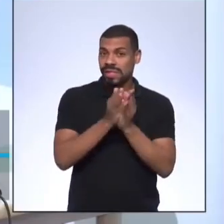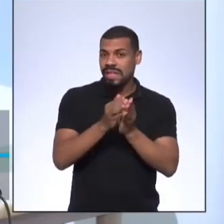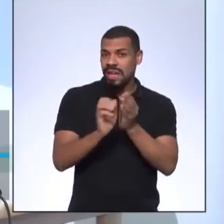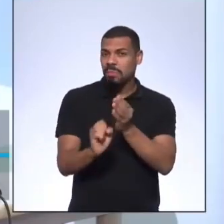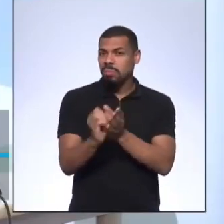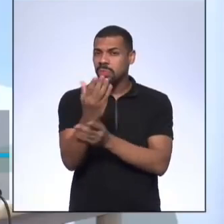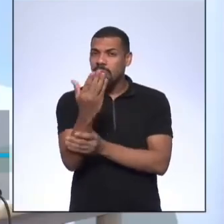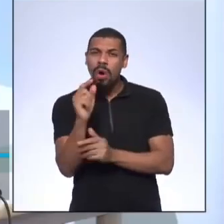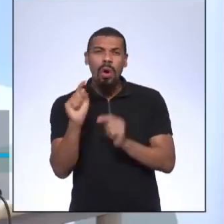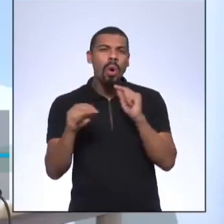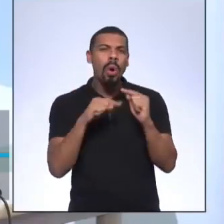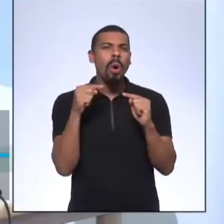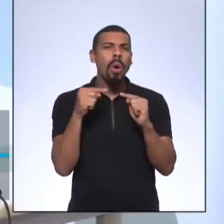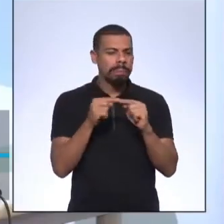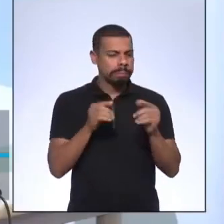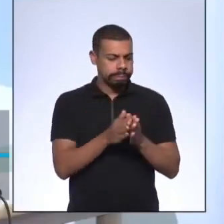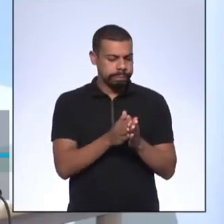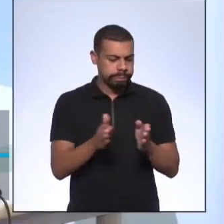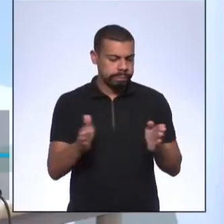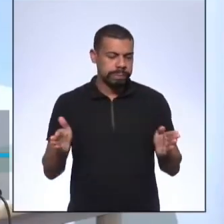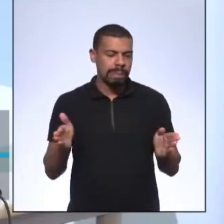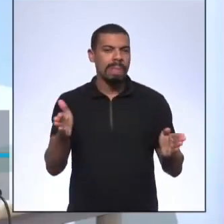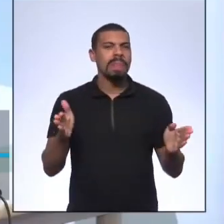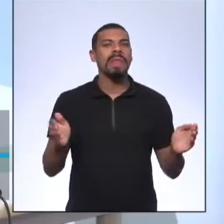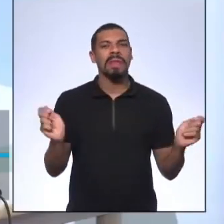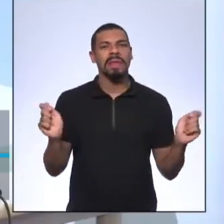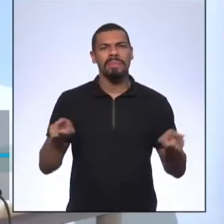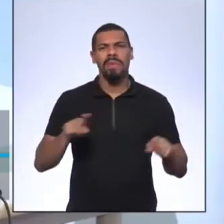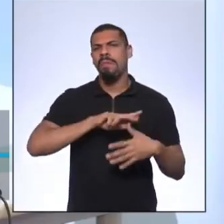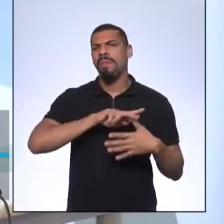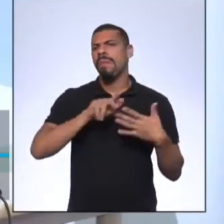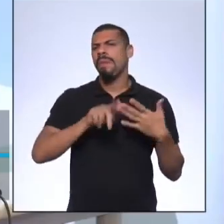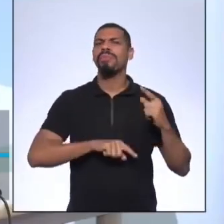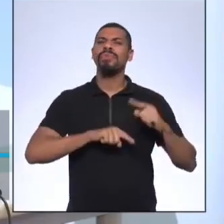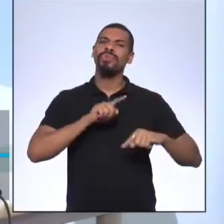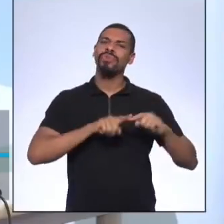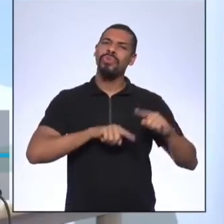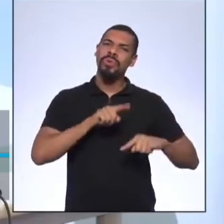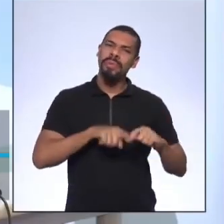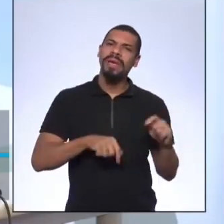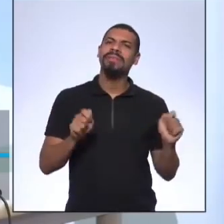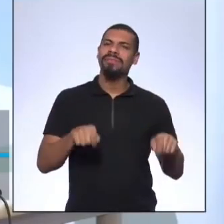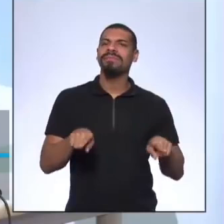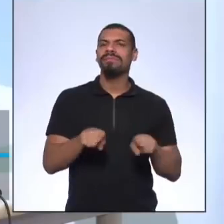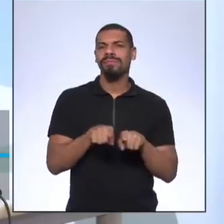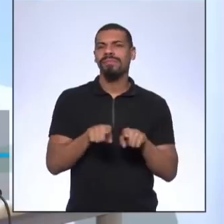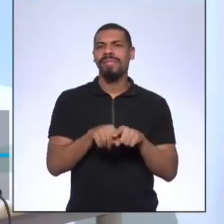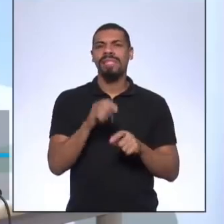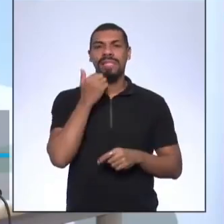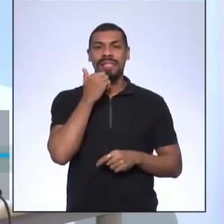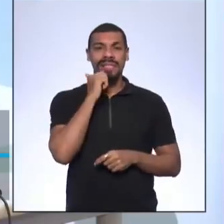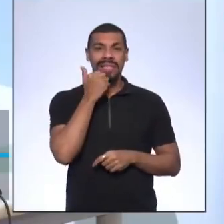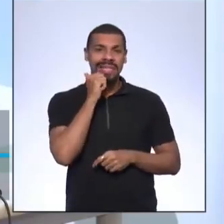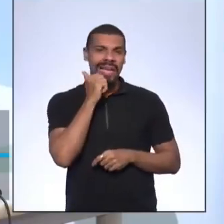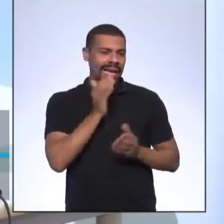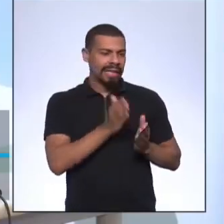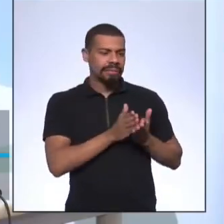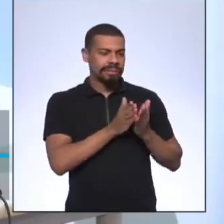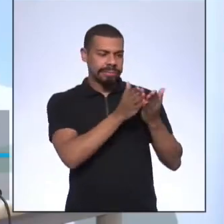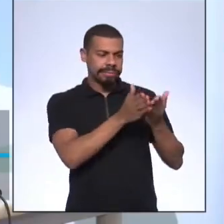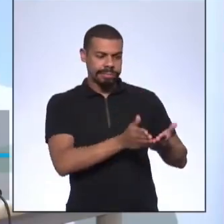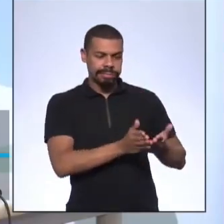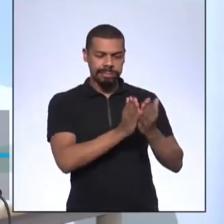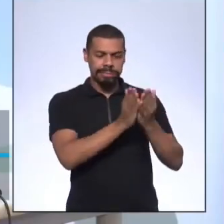inventado justamente nesse período aí, junto com outros instrumentos que fizeram parte aí das ciências náuticas,